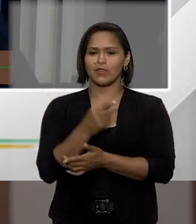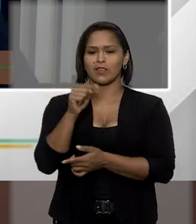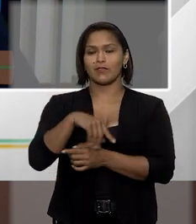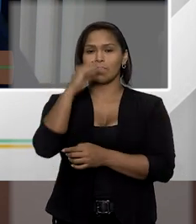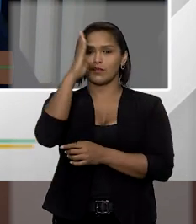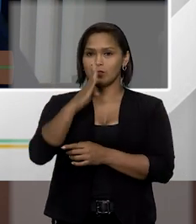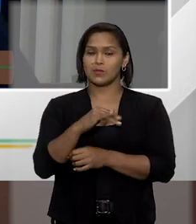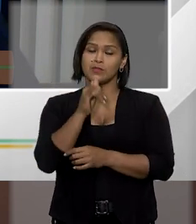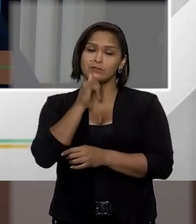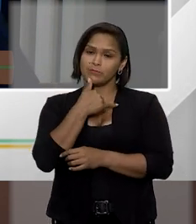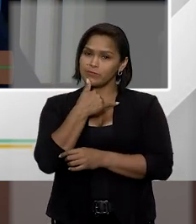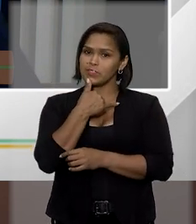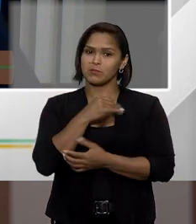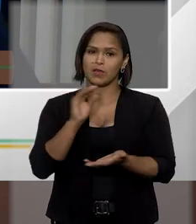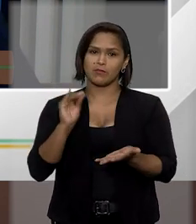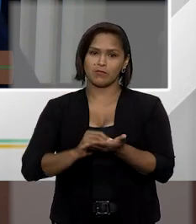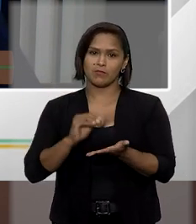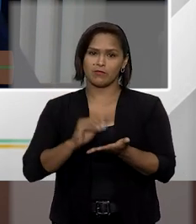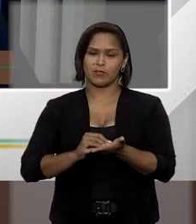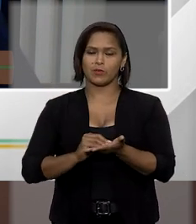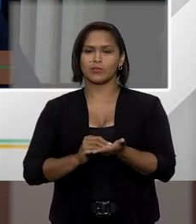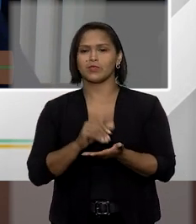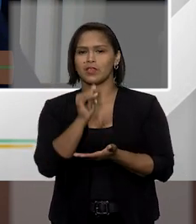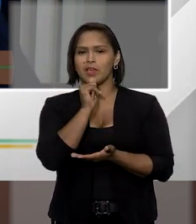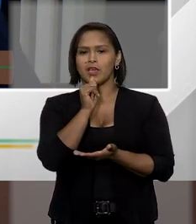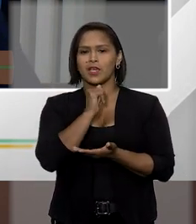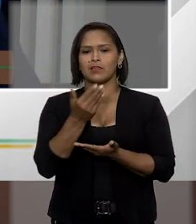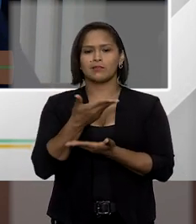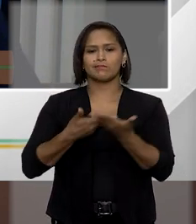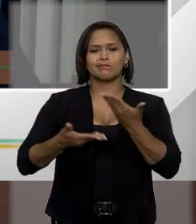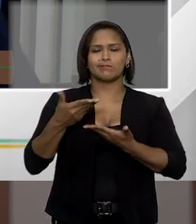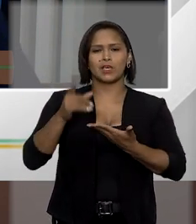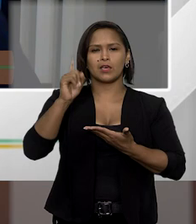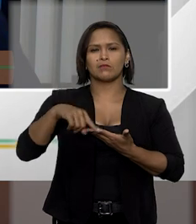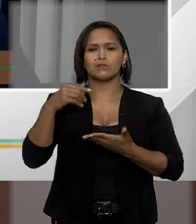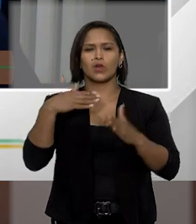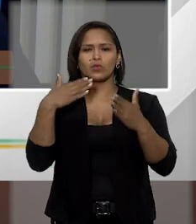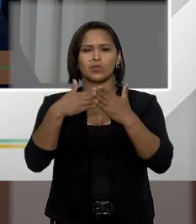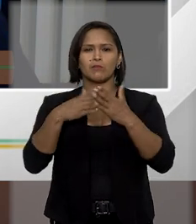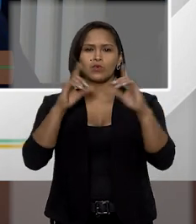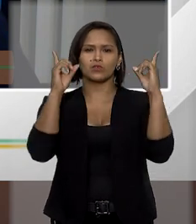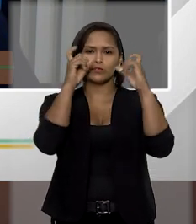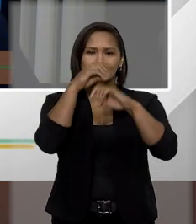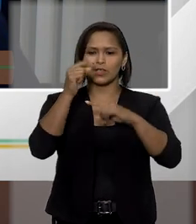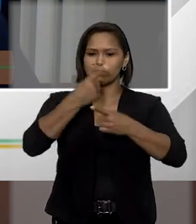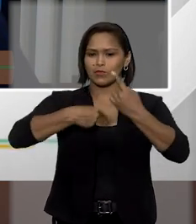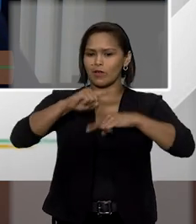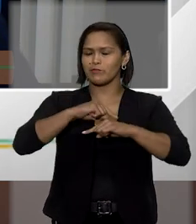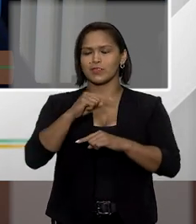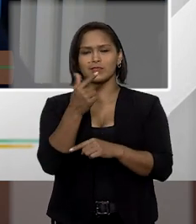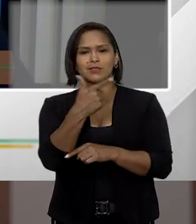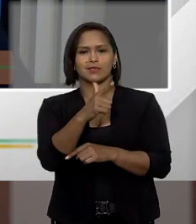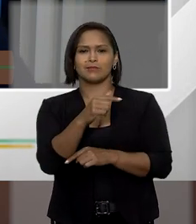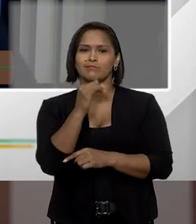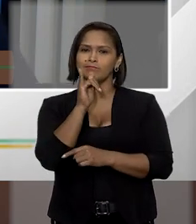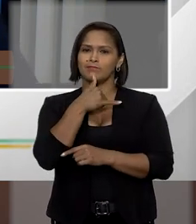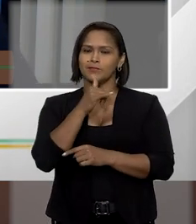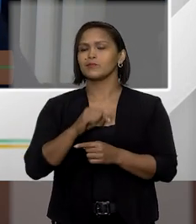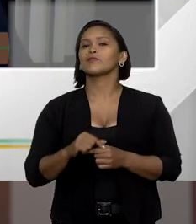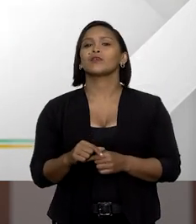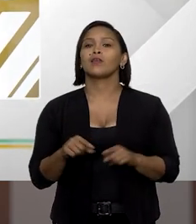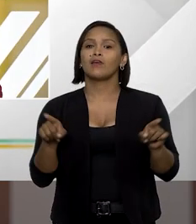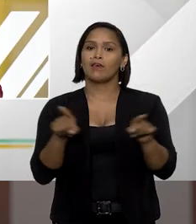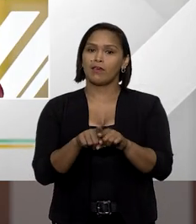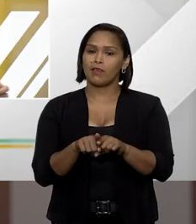travar no nosso país, que infelizmente encontra-se, digamos, em volta, como eu falei, um grande tabu e que ela não avança, infelizmente. E